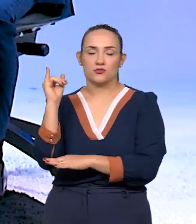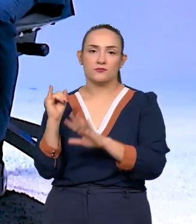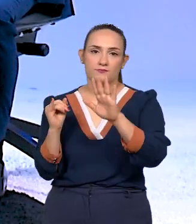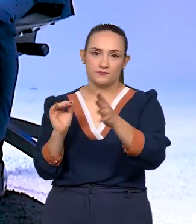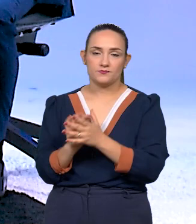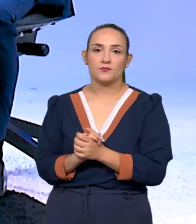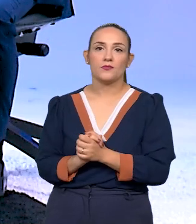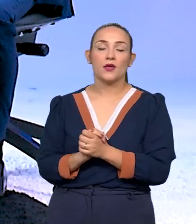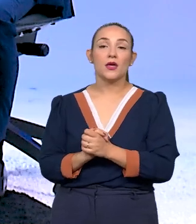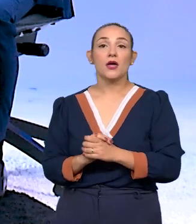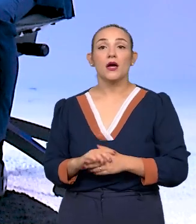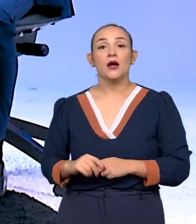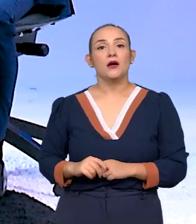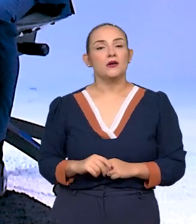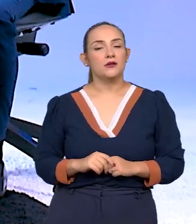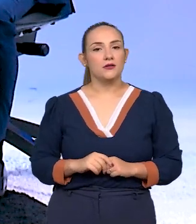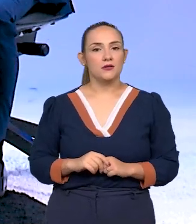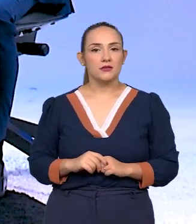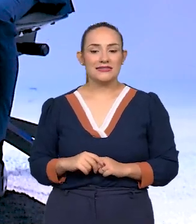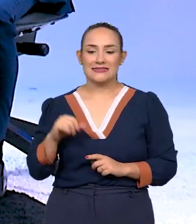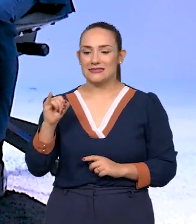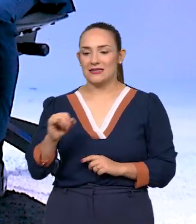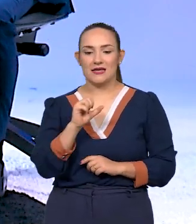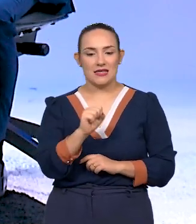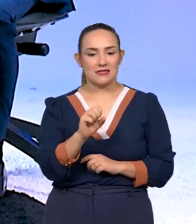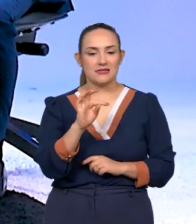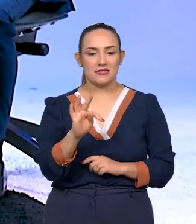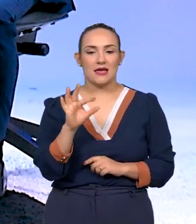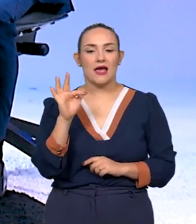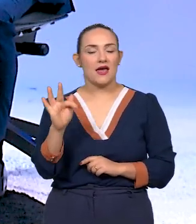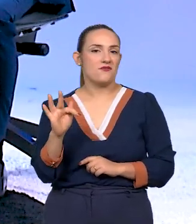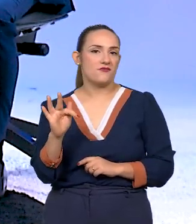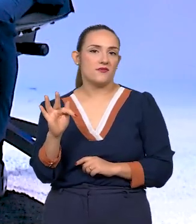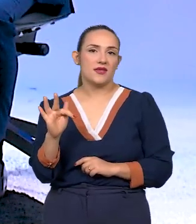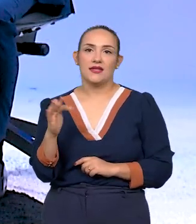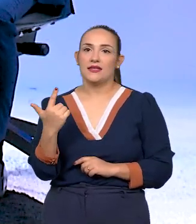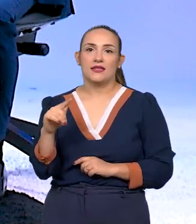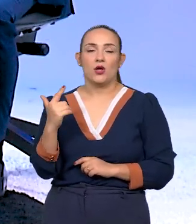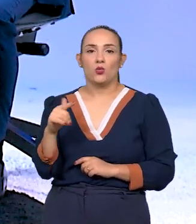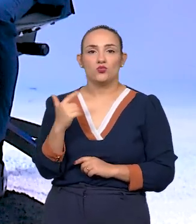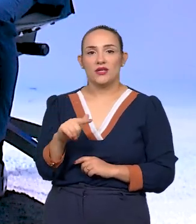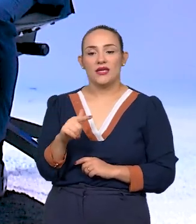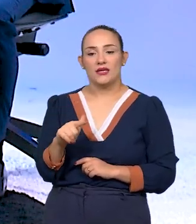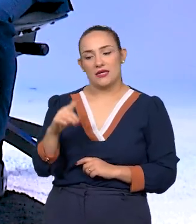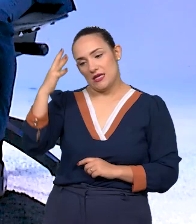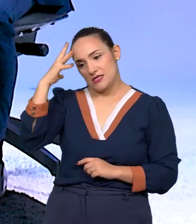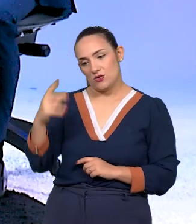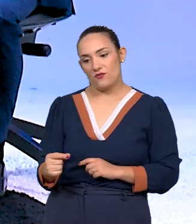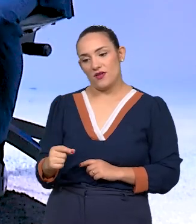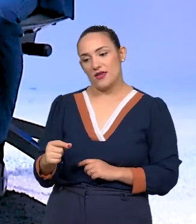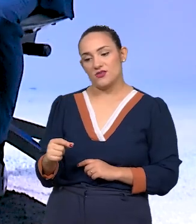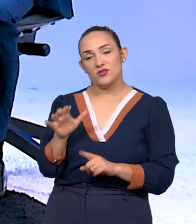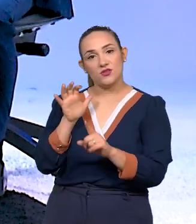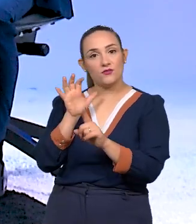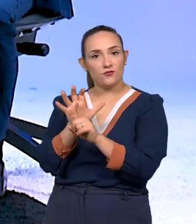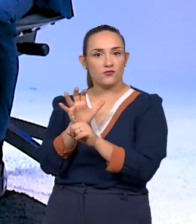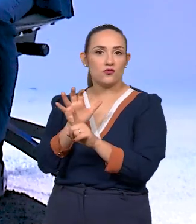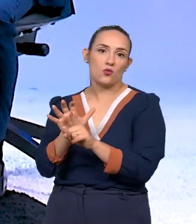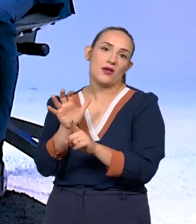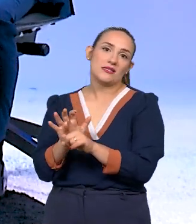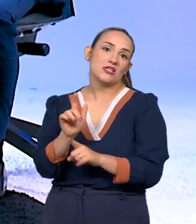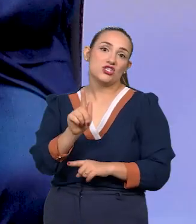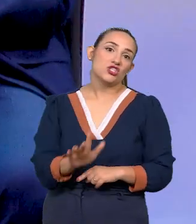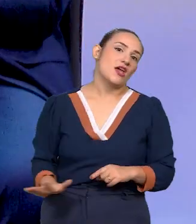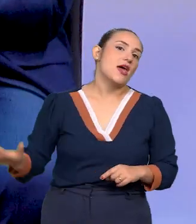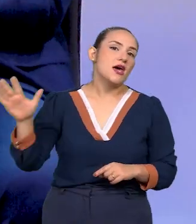STF não decidir com repercussão geral ou em sede de controle concentrado de constitucionalidade. Ou seja, ela continua valendo. Seus